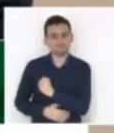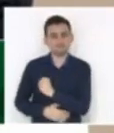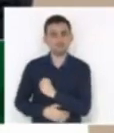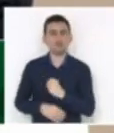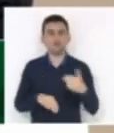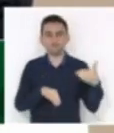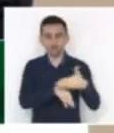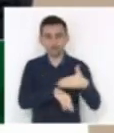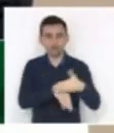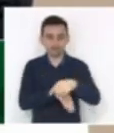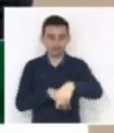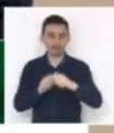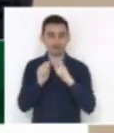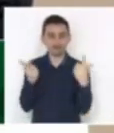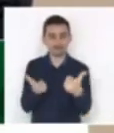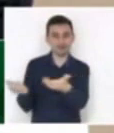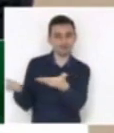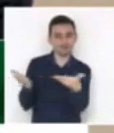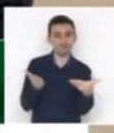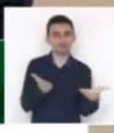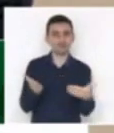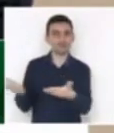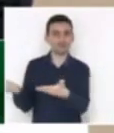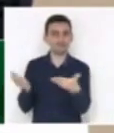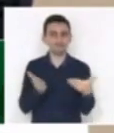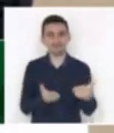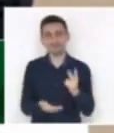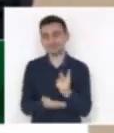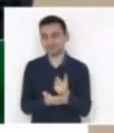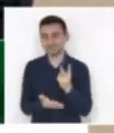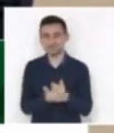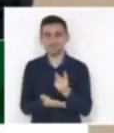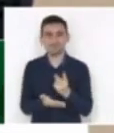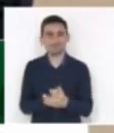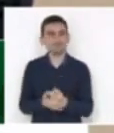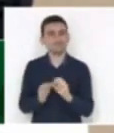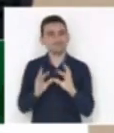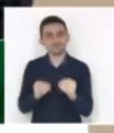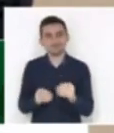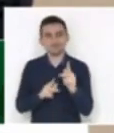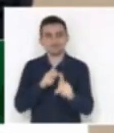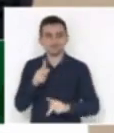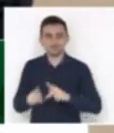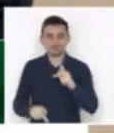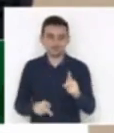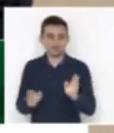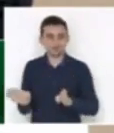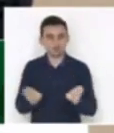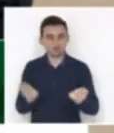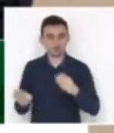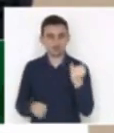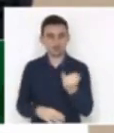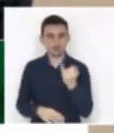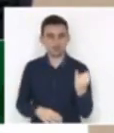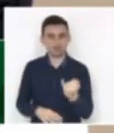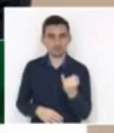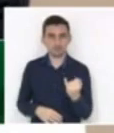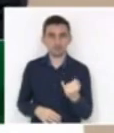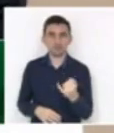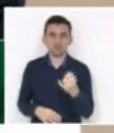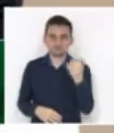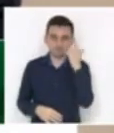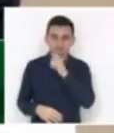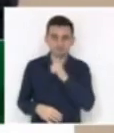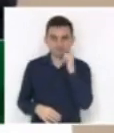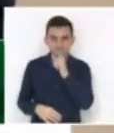parlamento também fazer o convite para o parlamento catarinense e para todos os catarinenses para participar desse momento tão importante. Foi algo que deu certo, além de